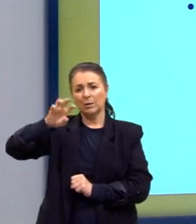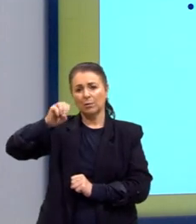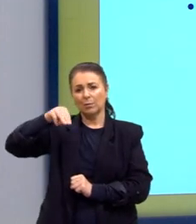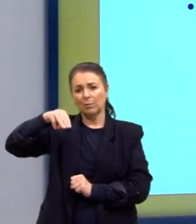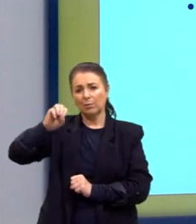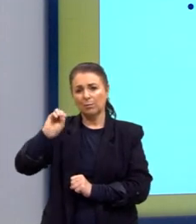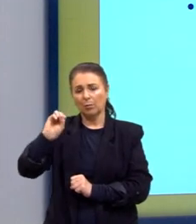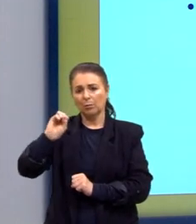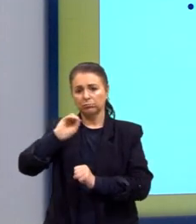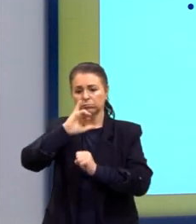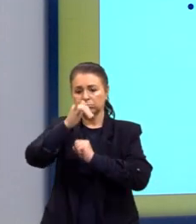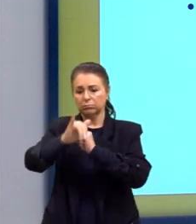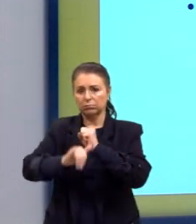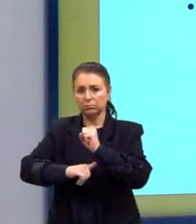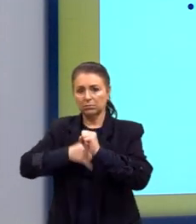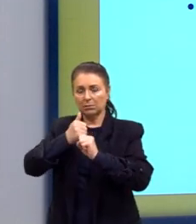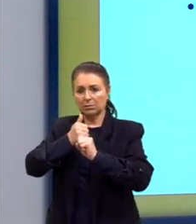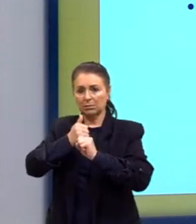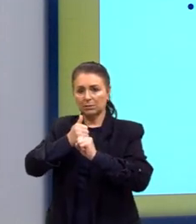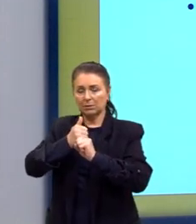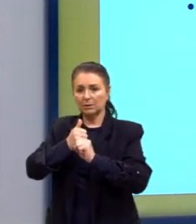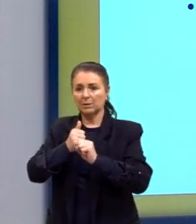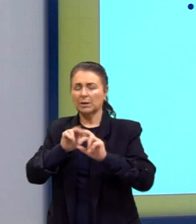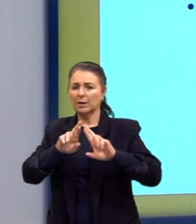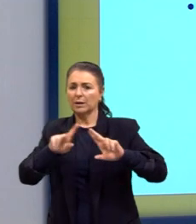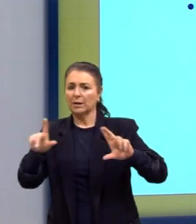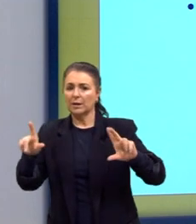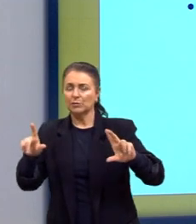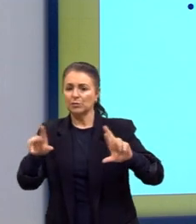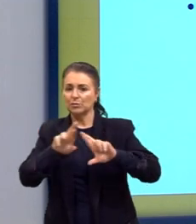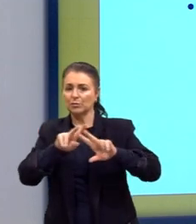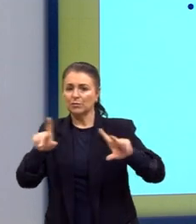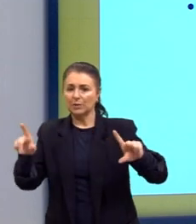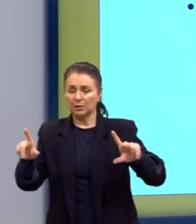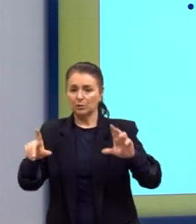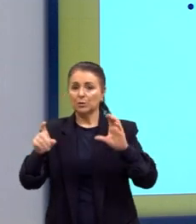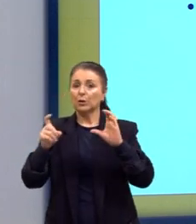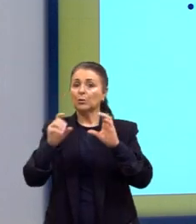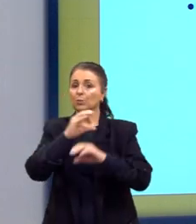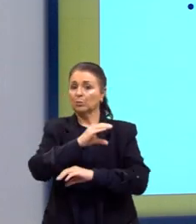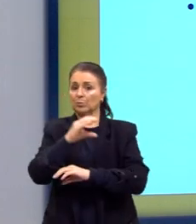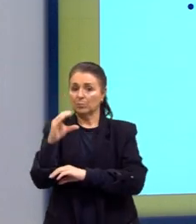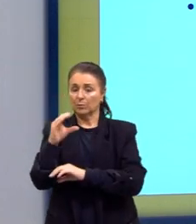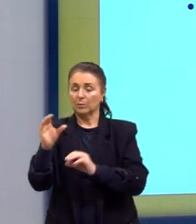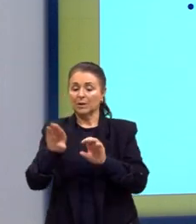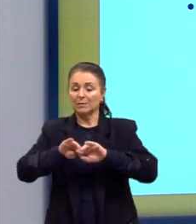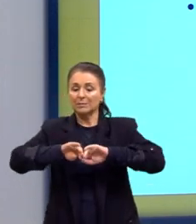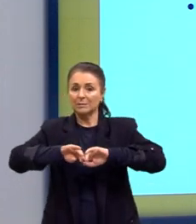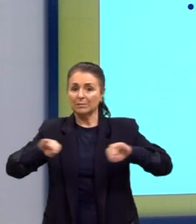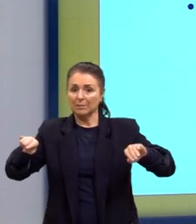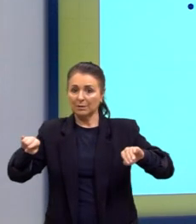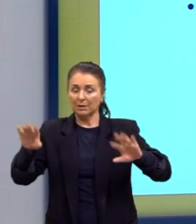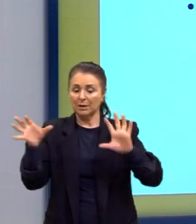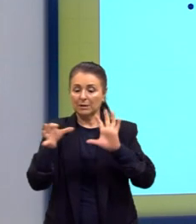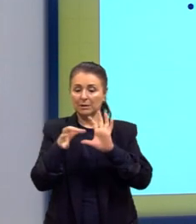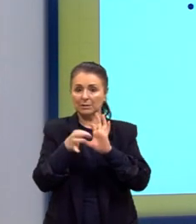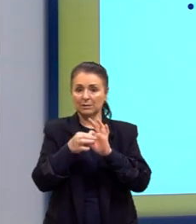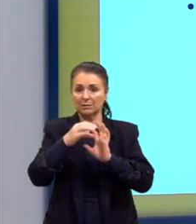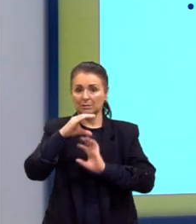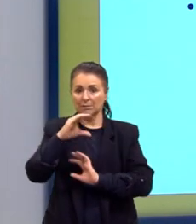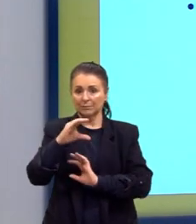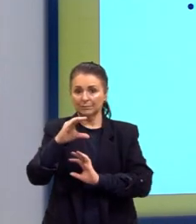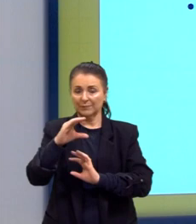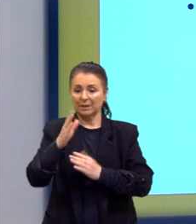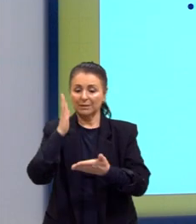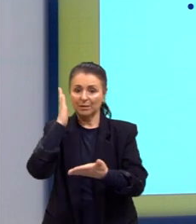heteroatomo um heteroatomo é um elemento químico diferente de carbono e separa as ligações entre os carbonos aí ele